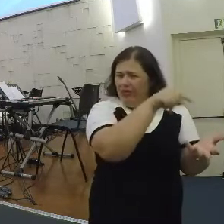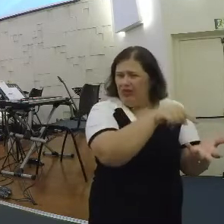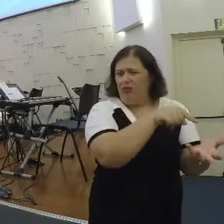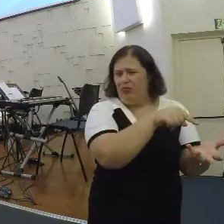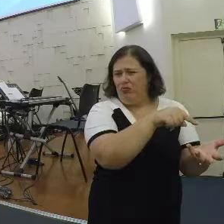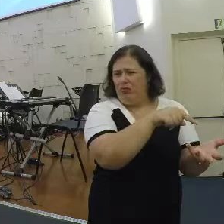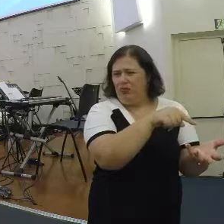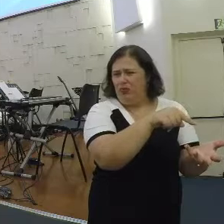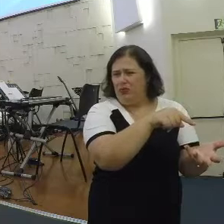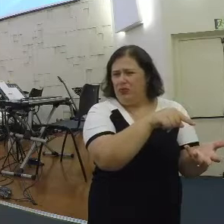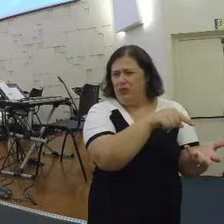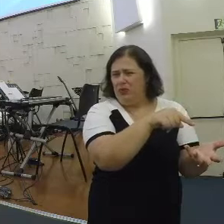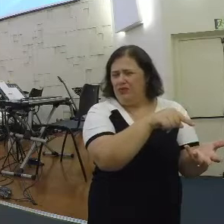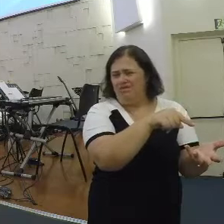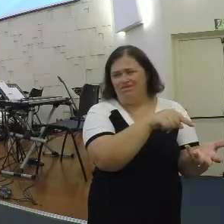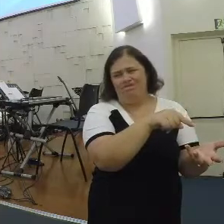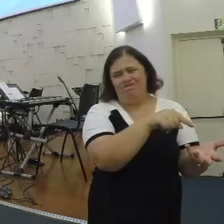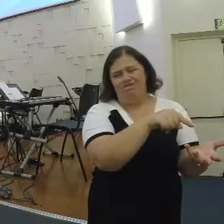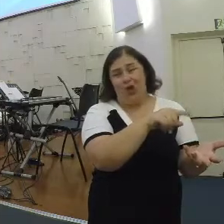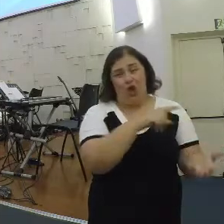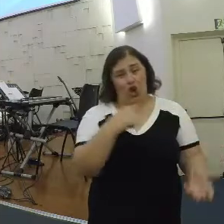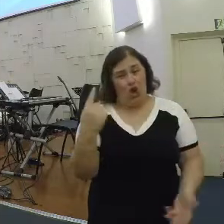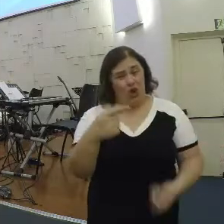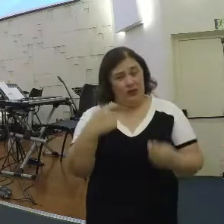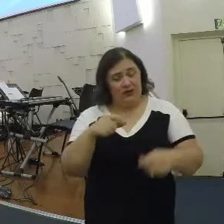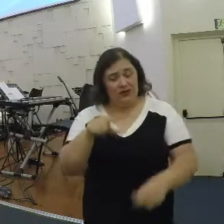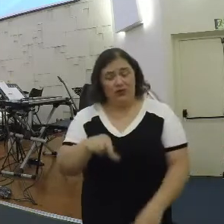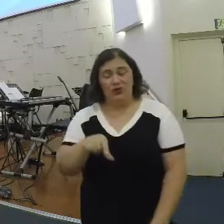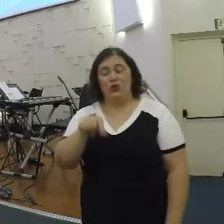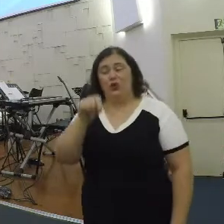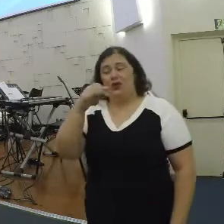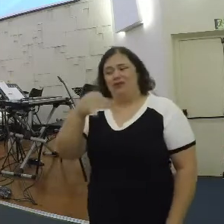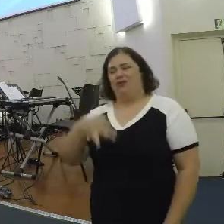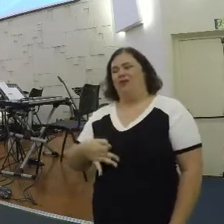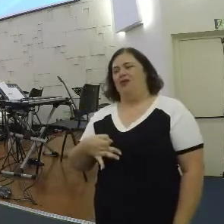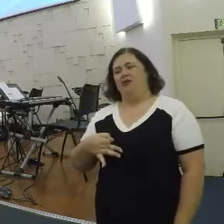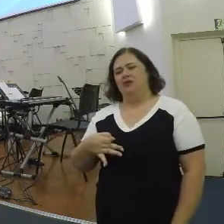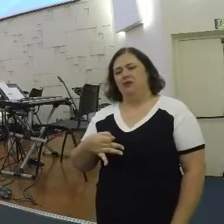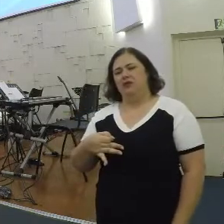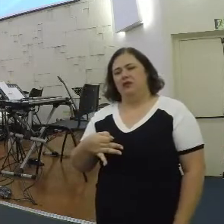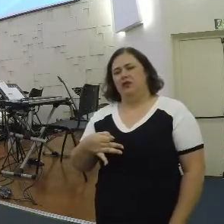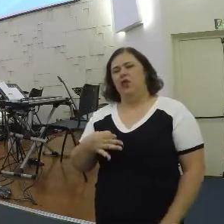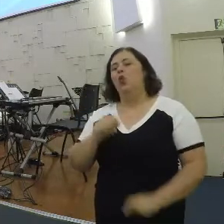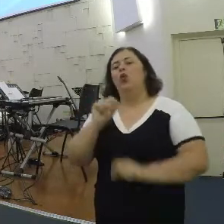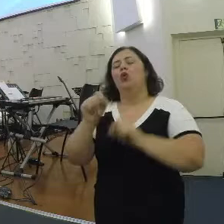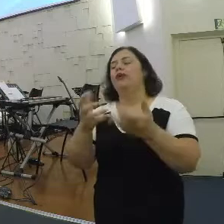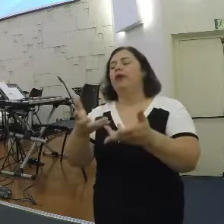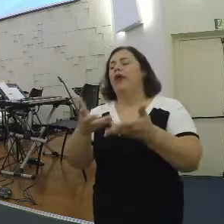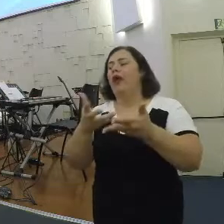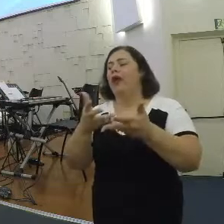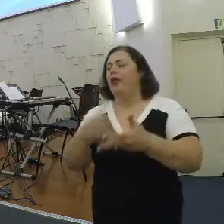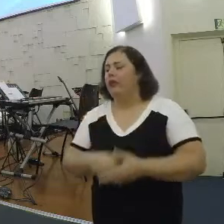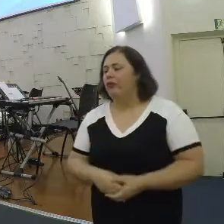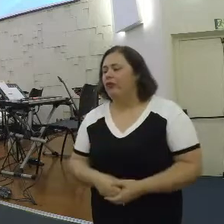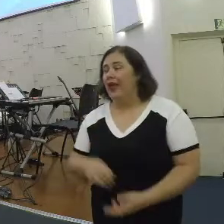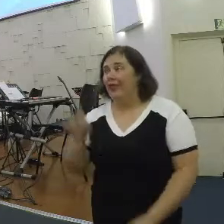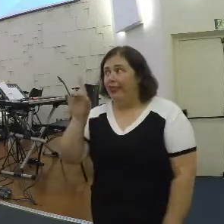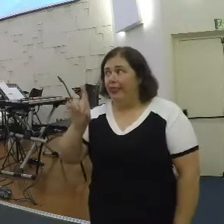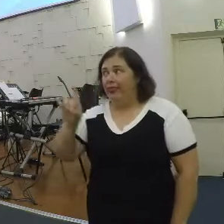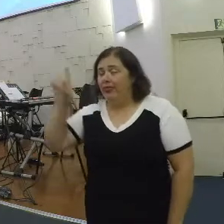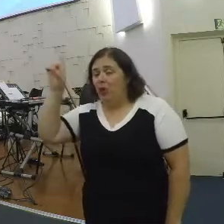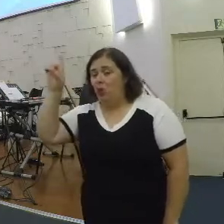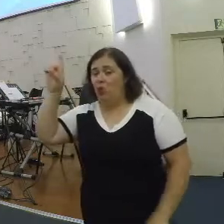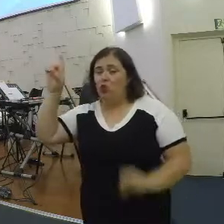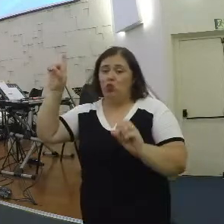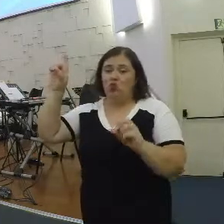na hora da decisão, você pode ver o evangelho sufocado em seu coração e você se entregar àquilo que é para o dia de hoje,